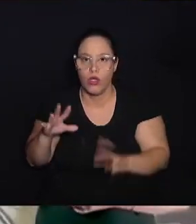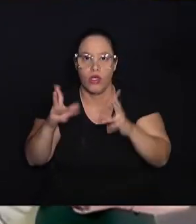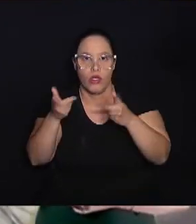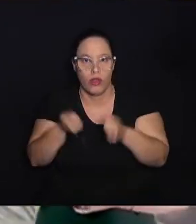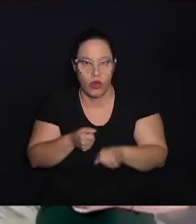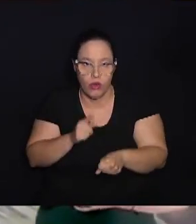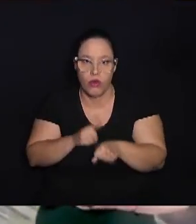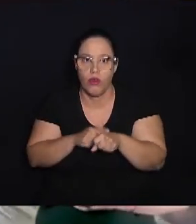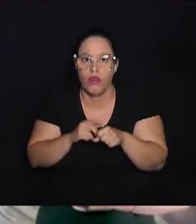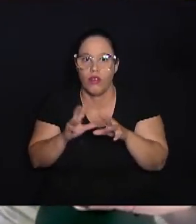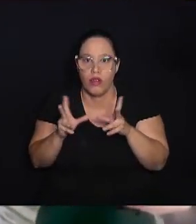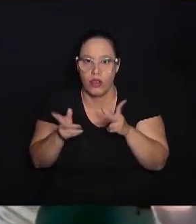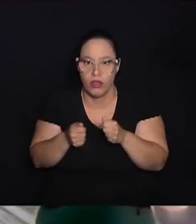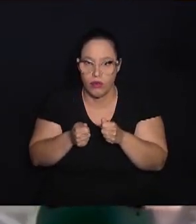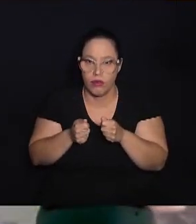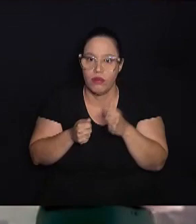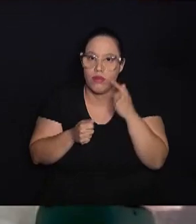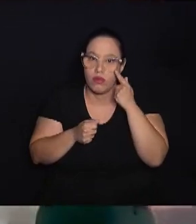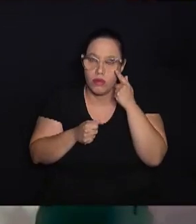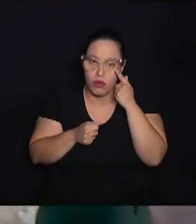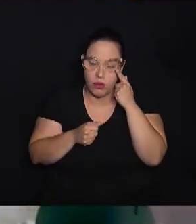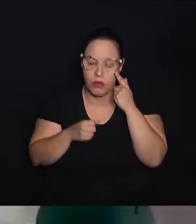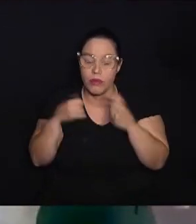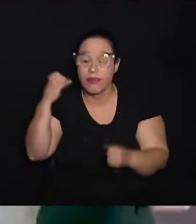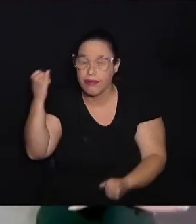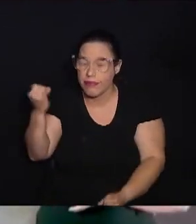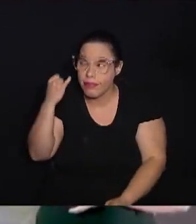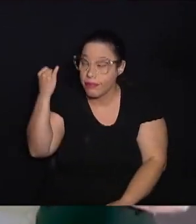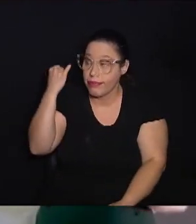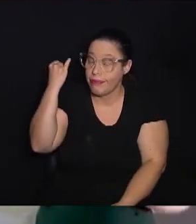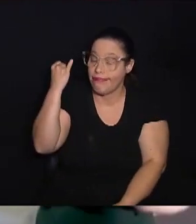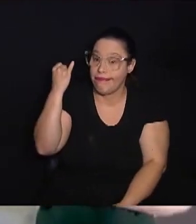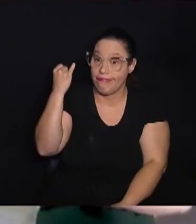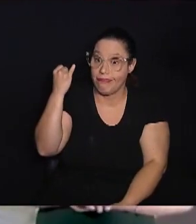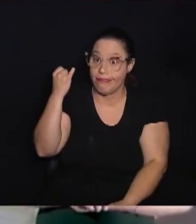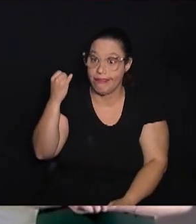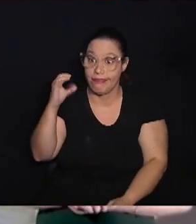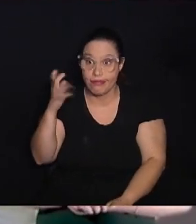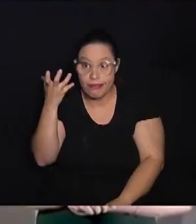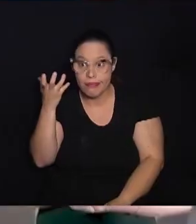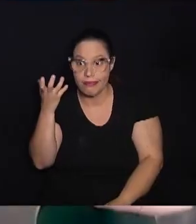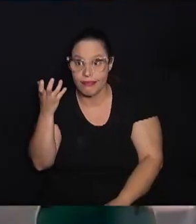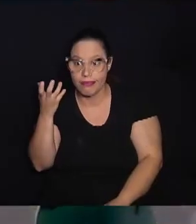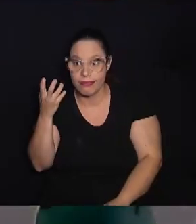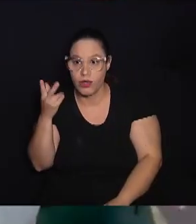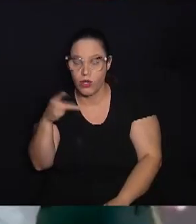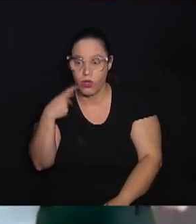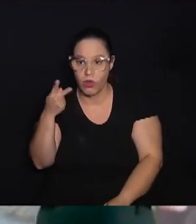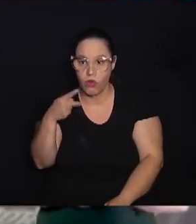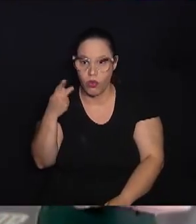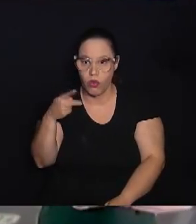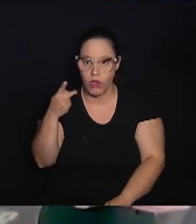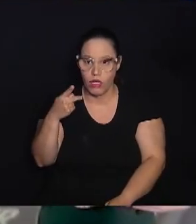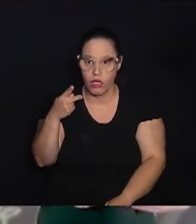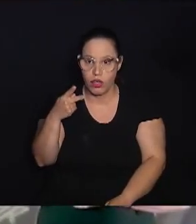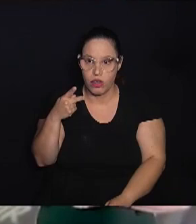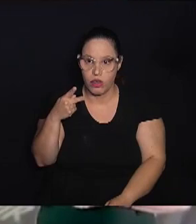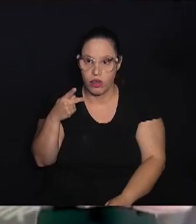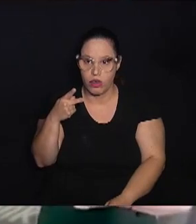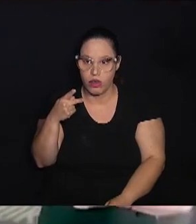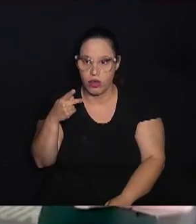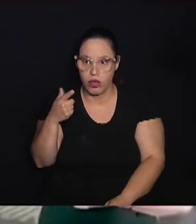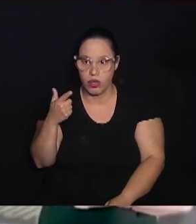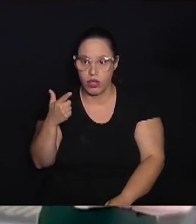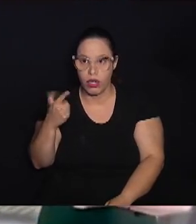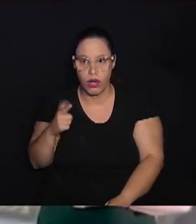né sim é e é importante demais que que aconteça porque como eu tava falando né sobre a gente não ter os mecanismos